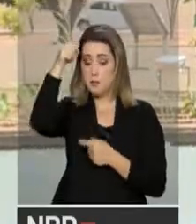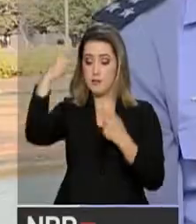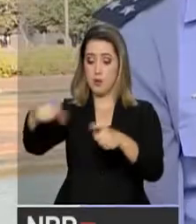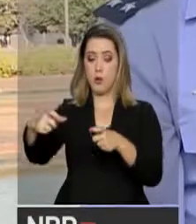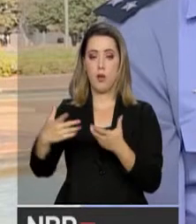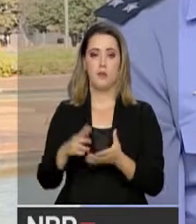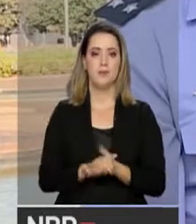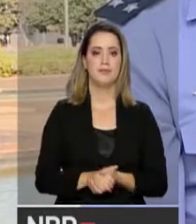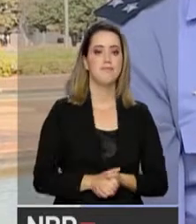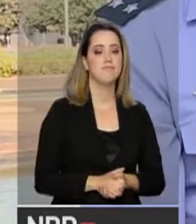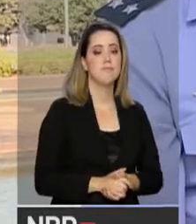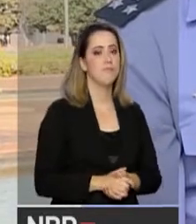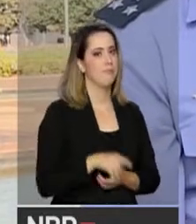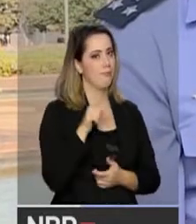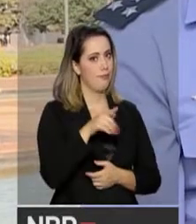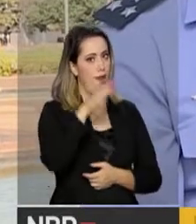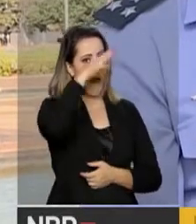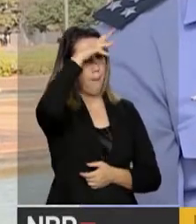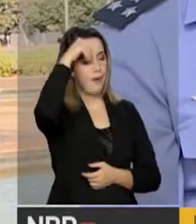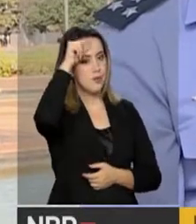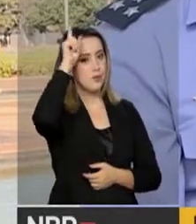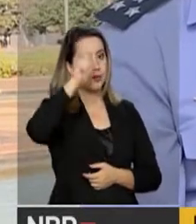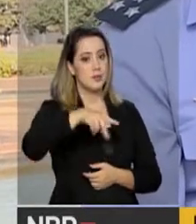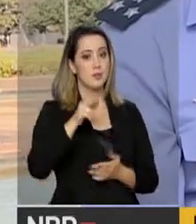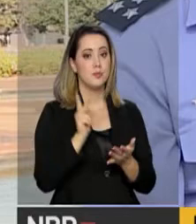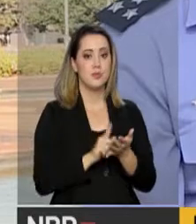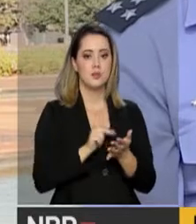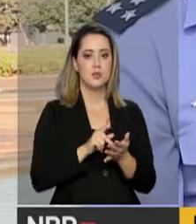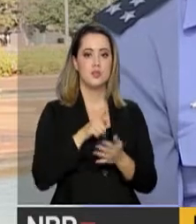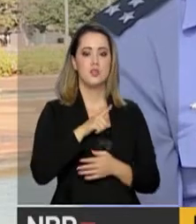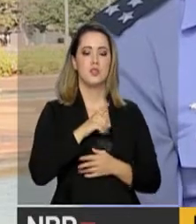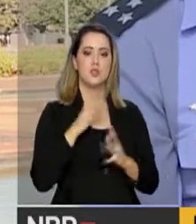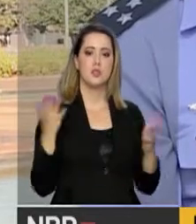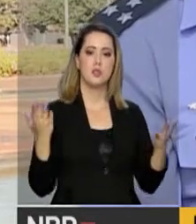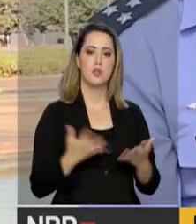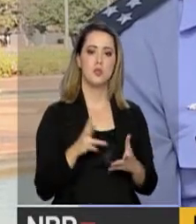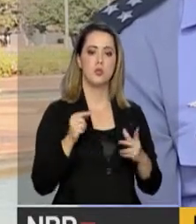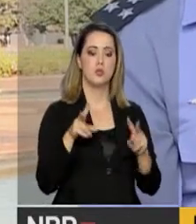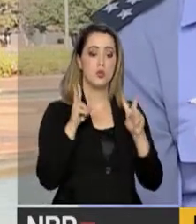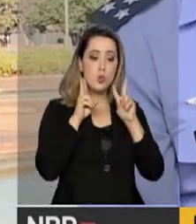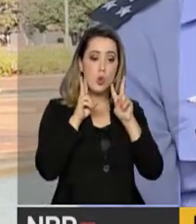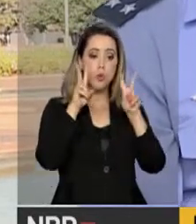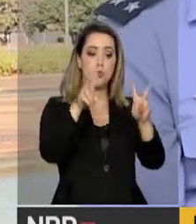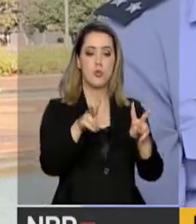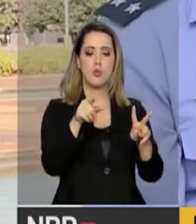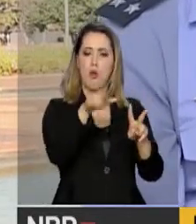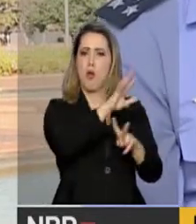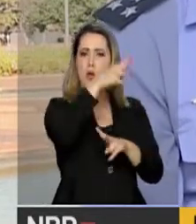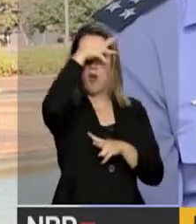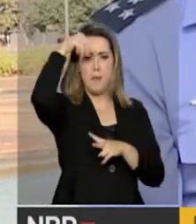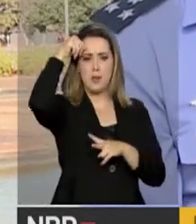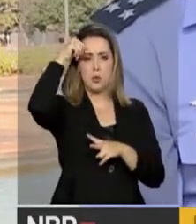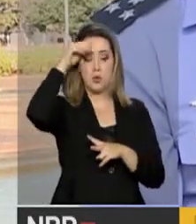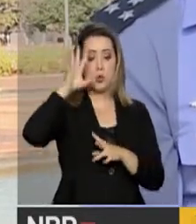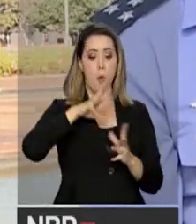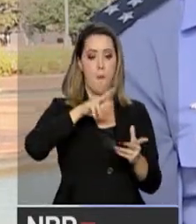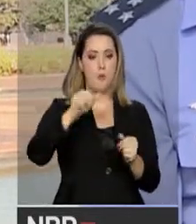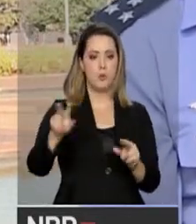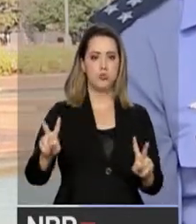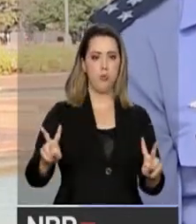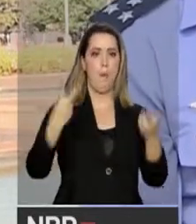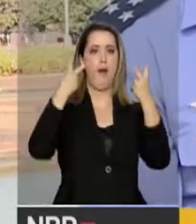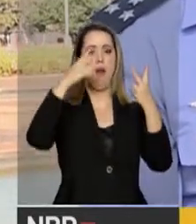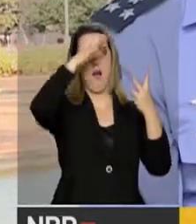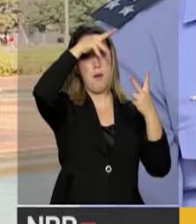Brigadeiro? A região amazônica realmente ela retém agora todos os nossos olhos, mundialmente falando, e nós estamos